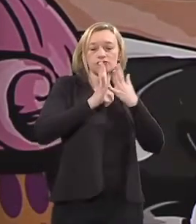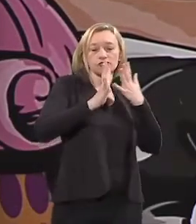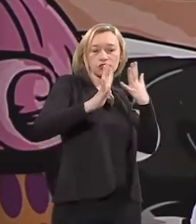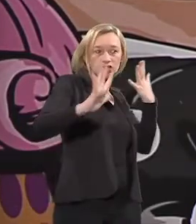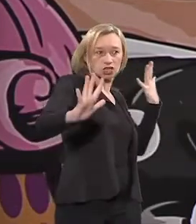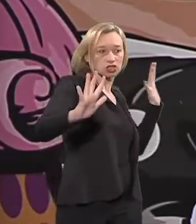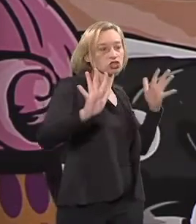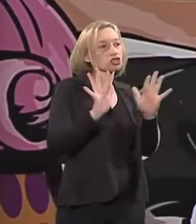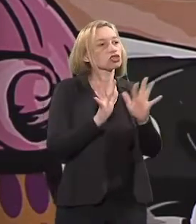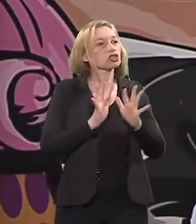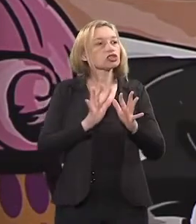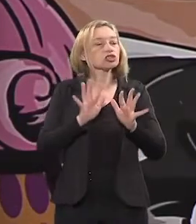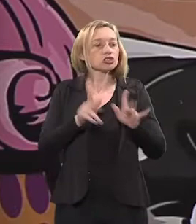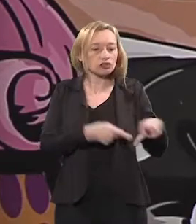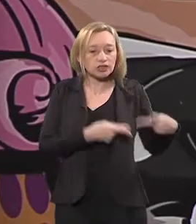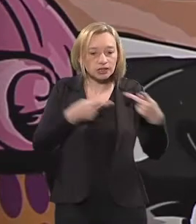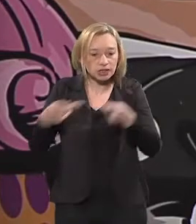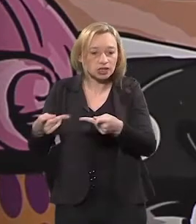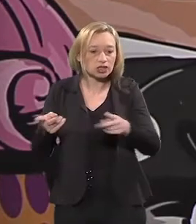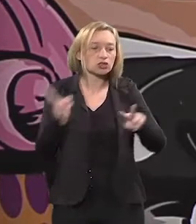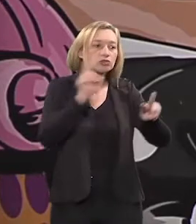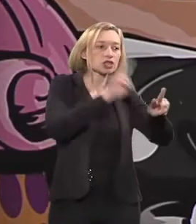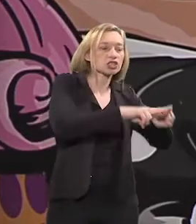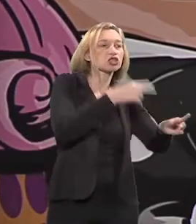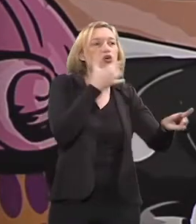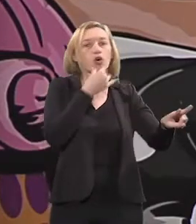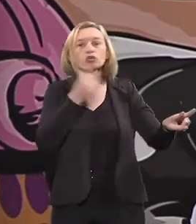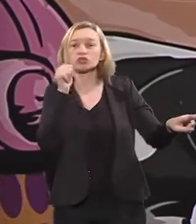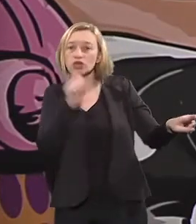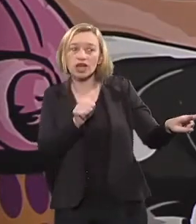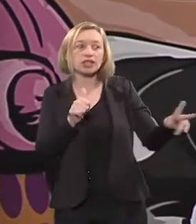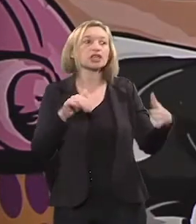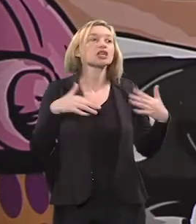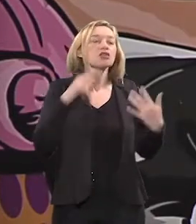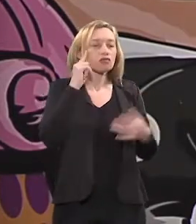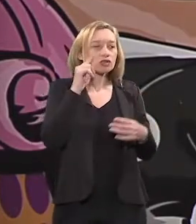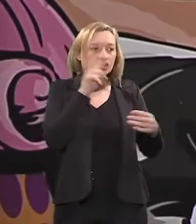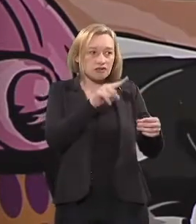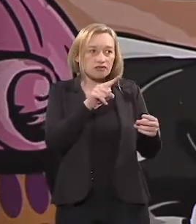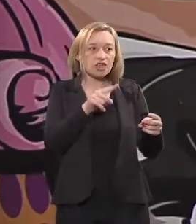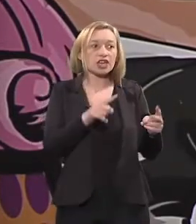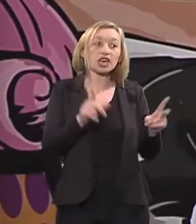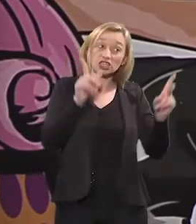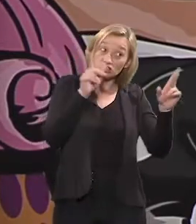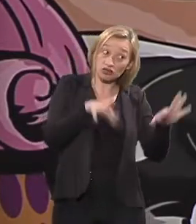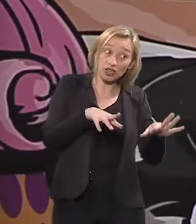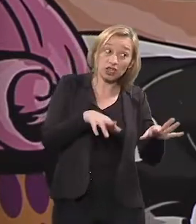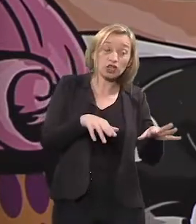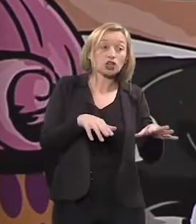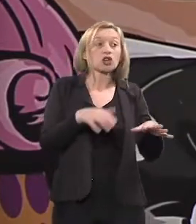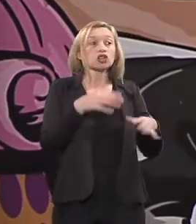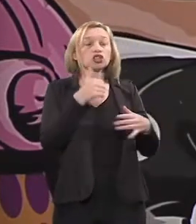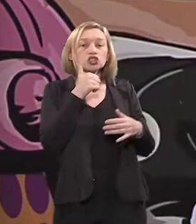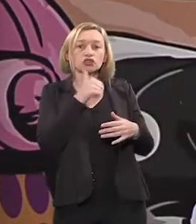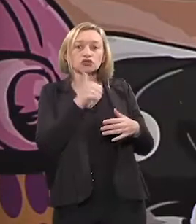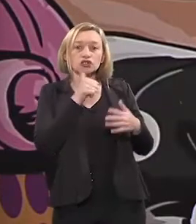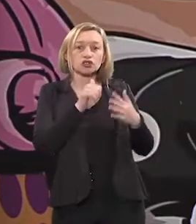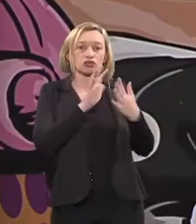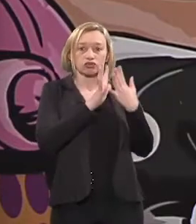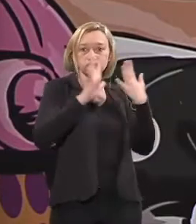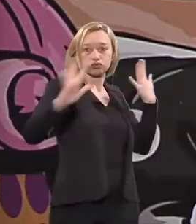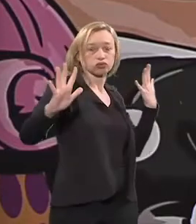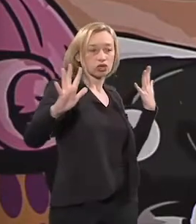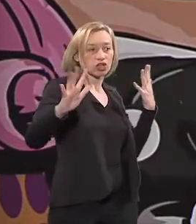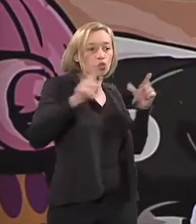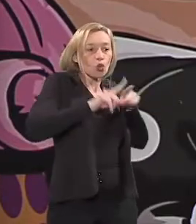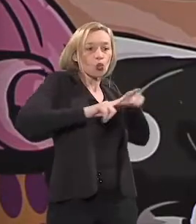nas filas de visita dos presídios masculinos e femininos, você vê que as filas dos presídios femininos são